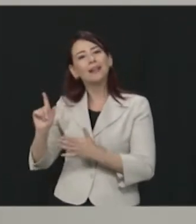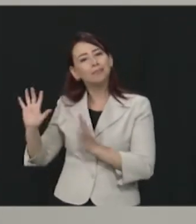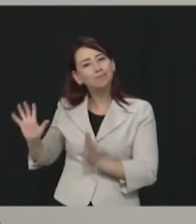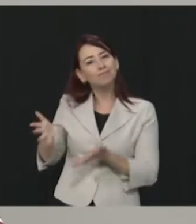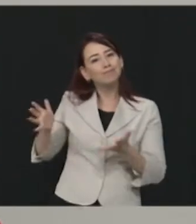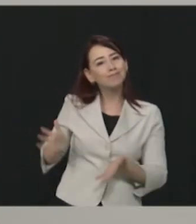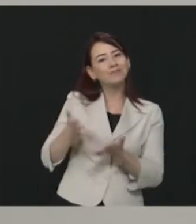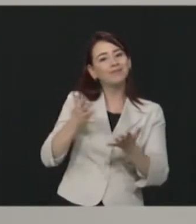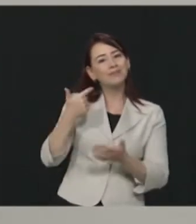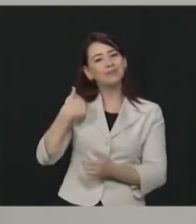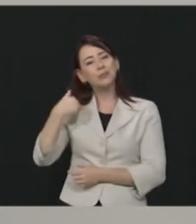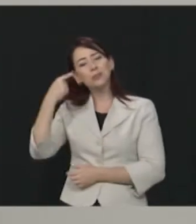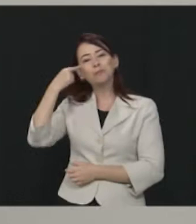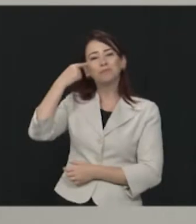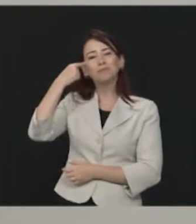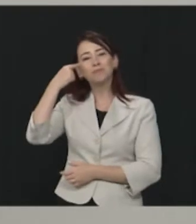idealizadores,